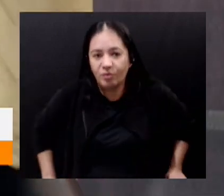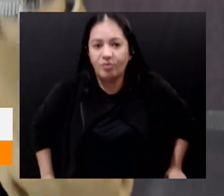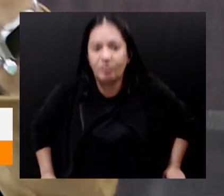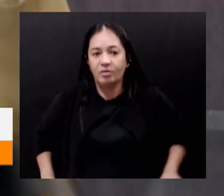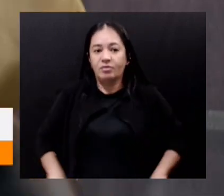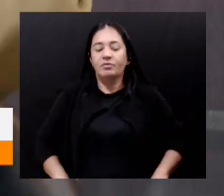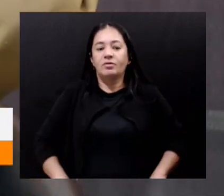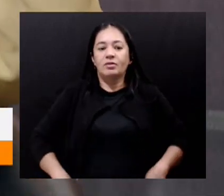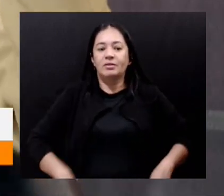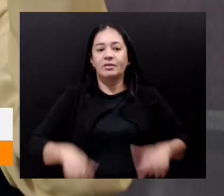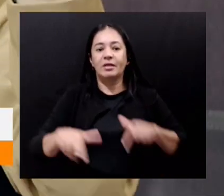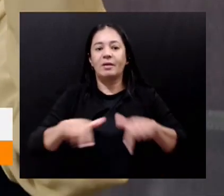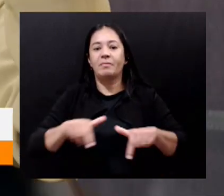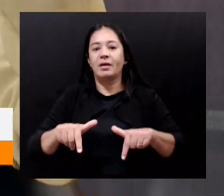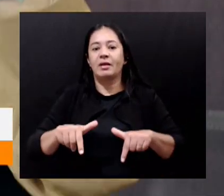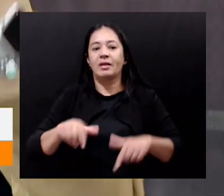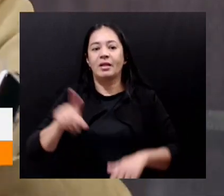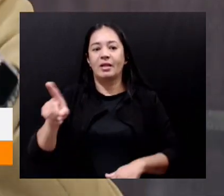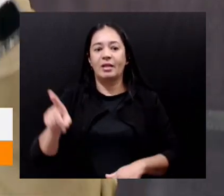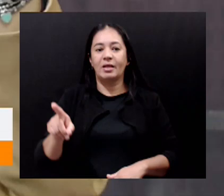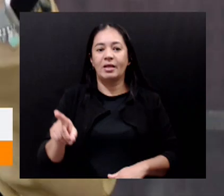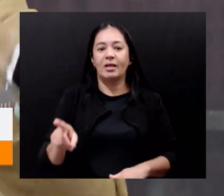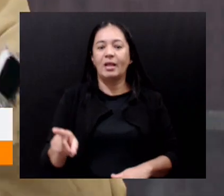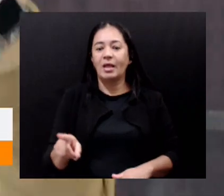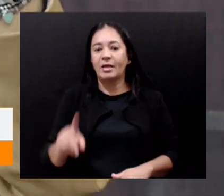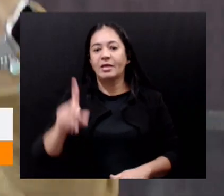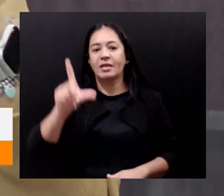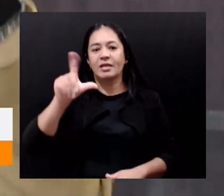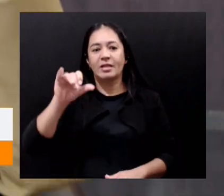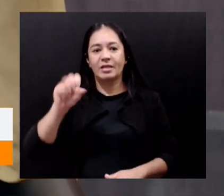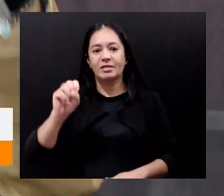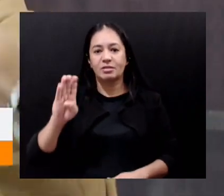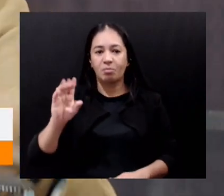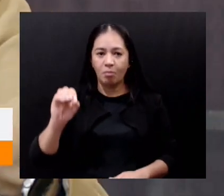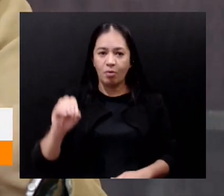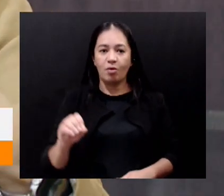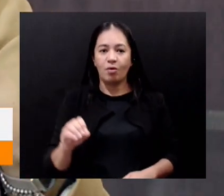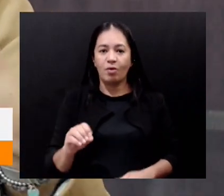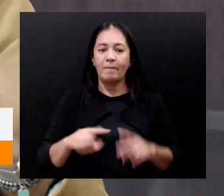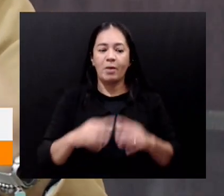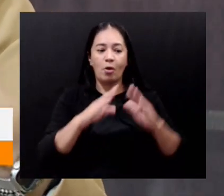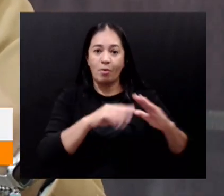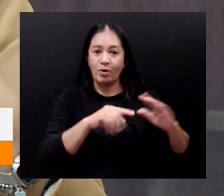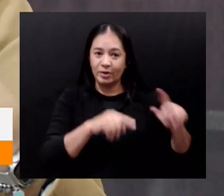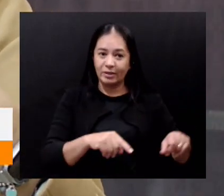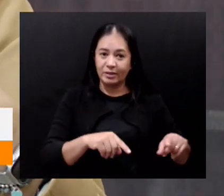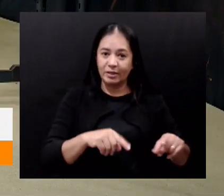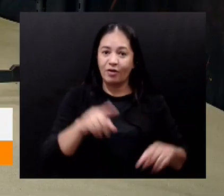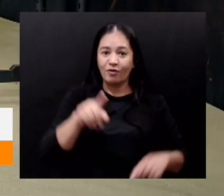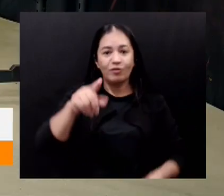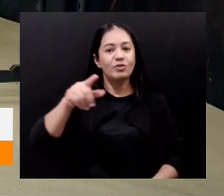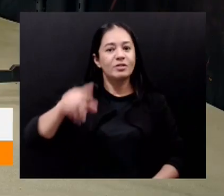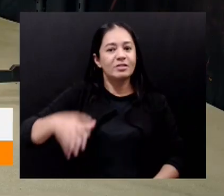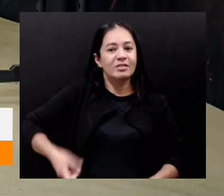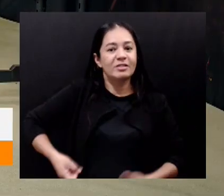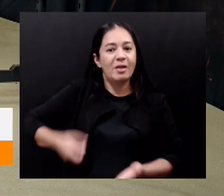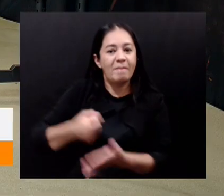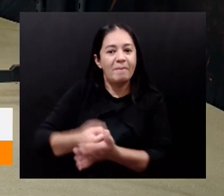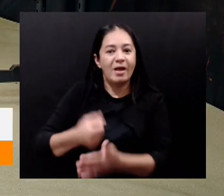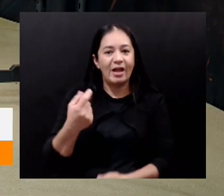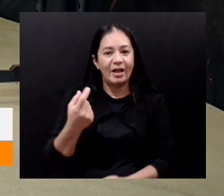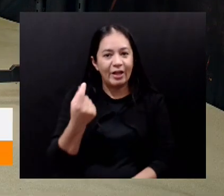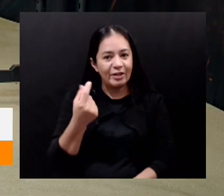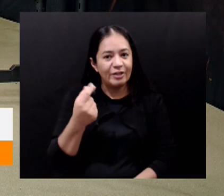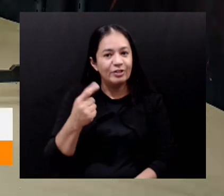morar em Almada, do outro lado. Sim. Contem que têm que pagar do bolso Uhum. esse valor de